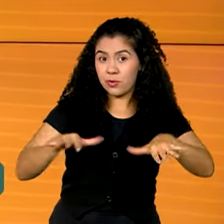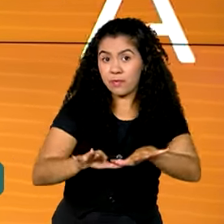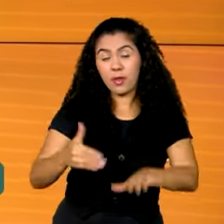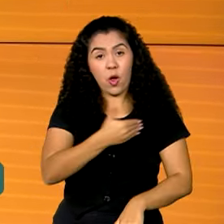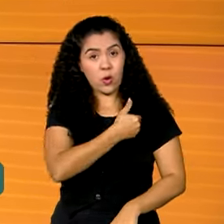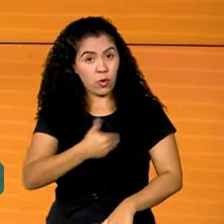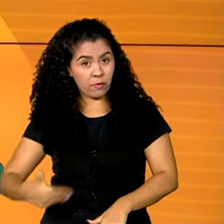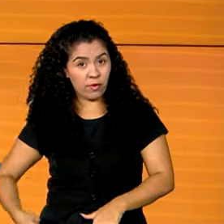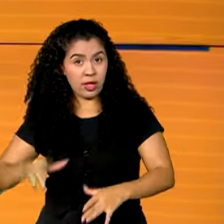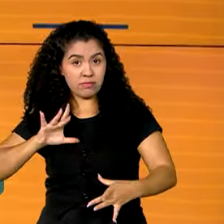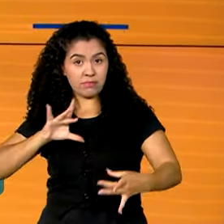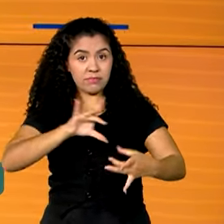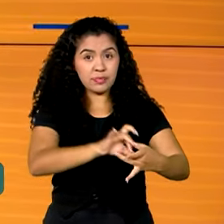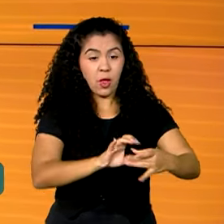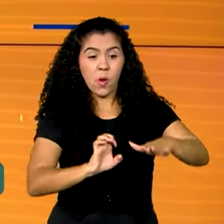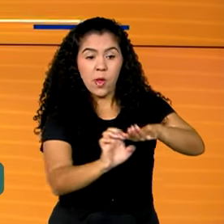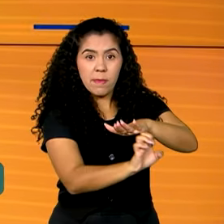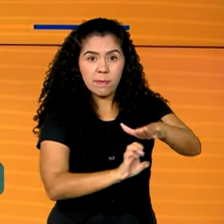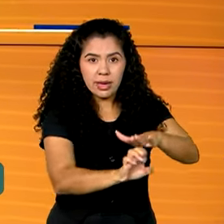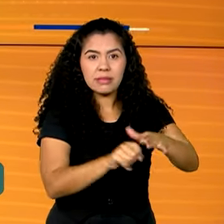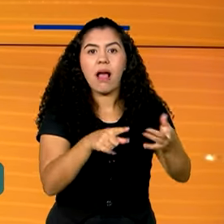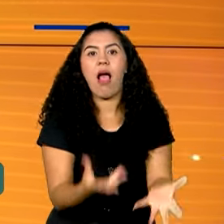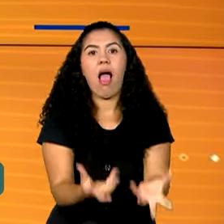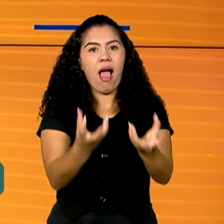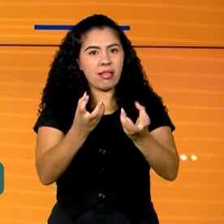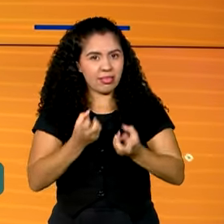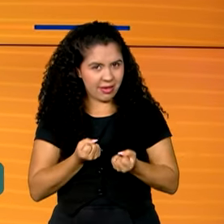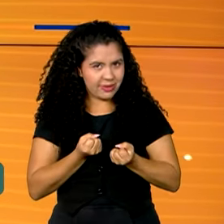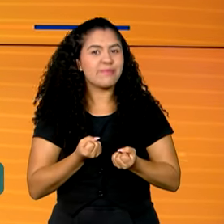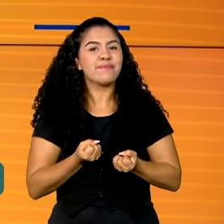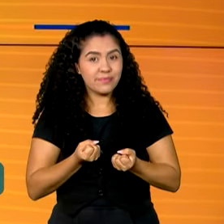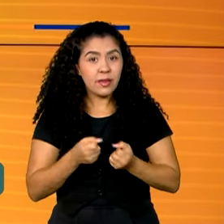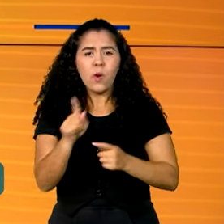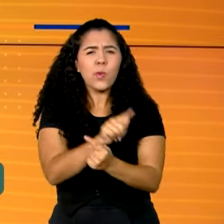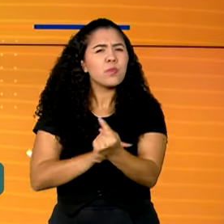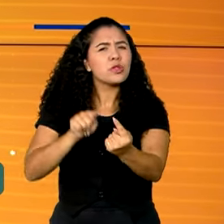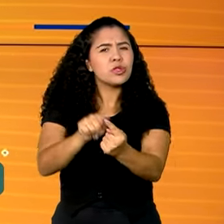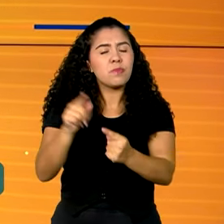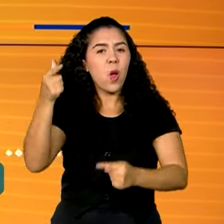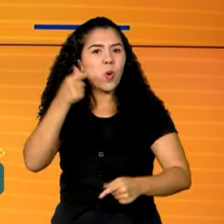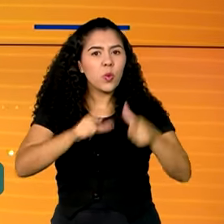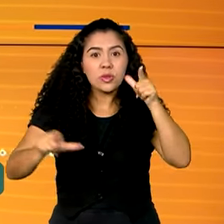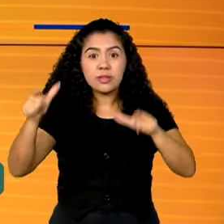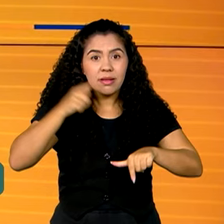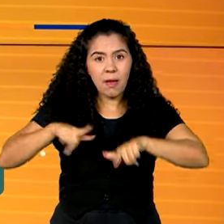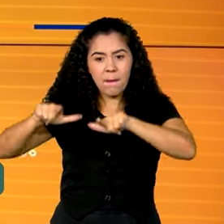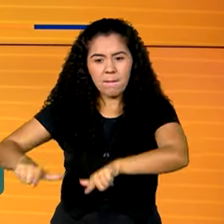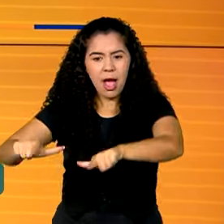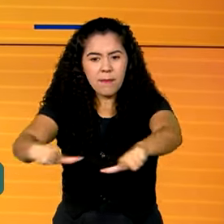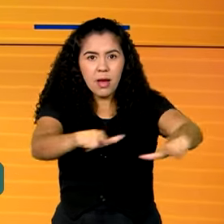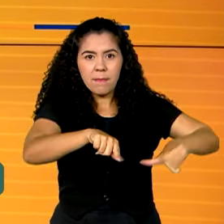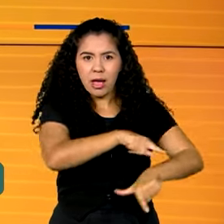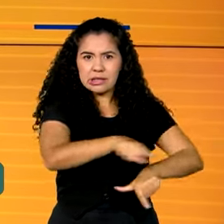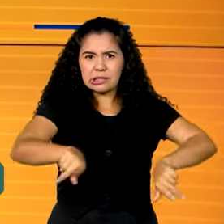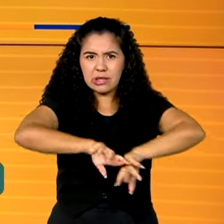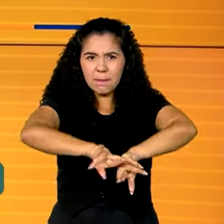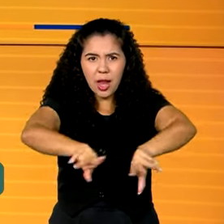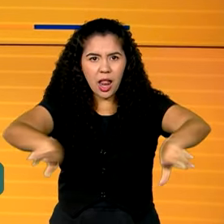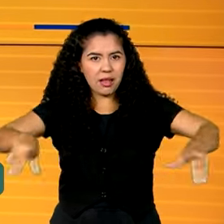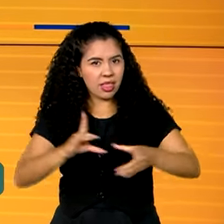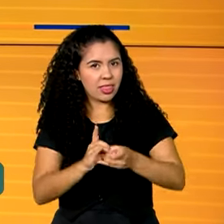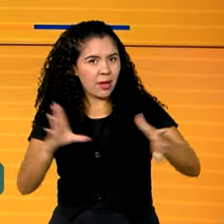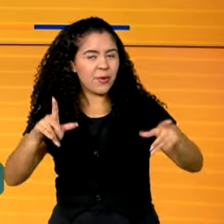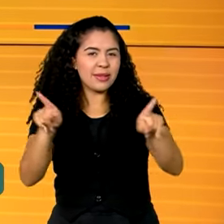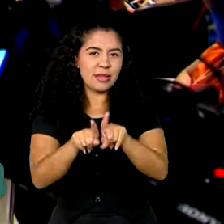estatais federais aderiram ao plano. A meta é garantir espaços mais diversos, democráticos e